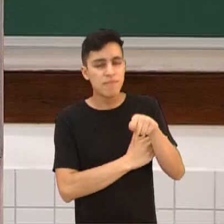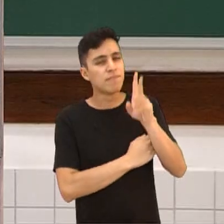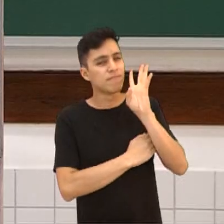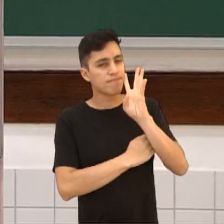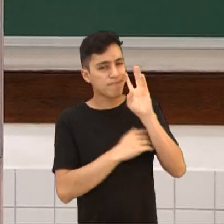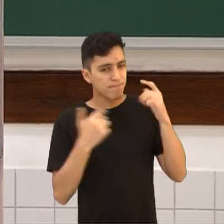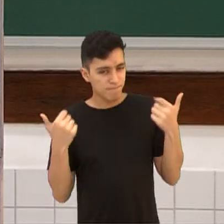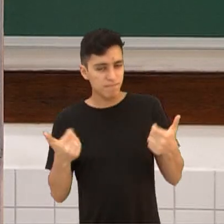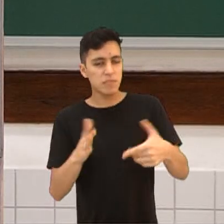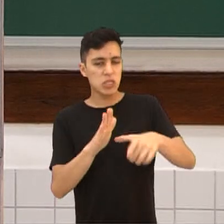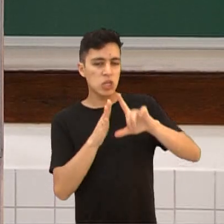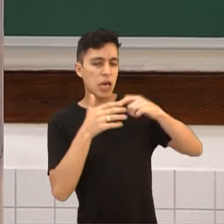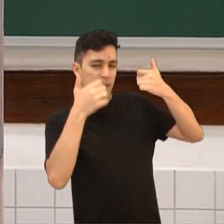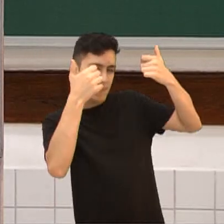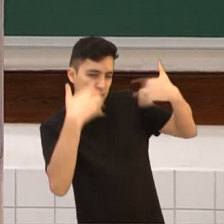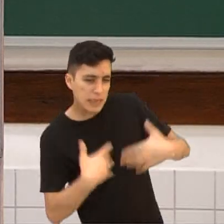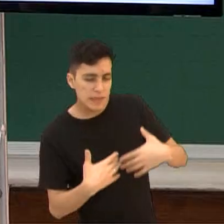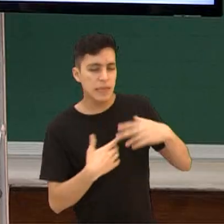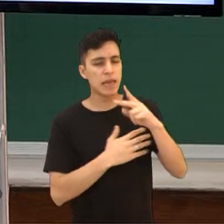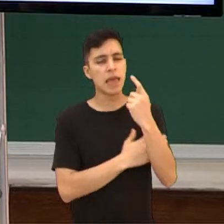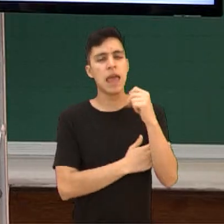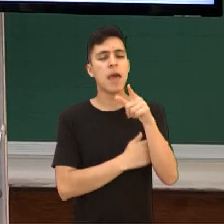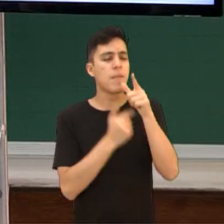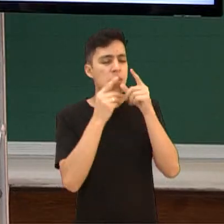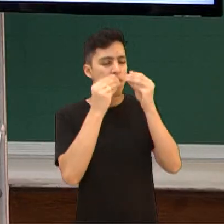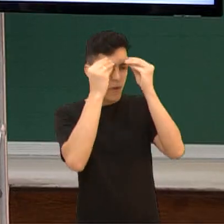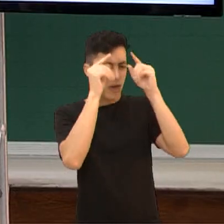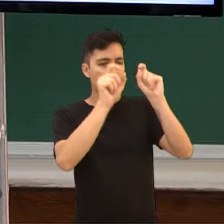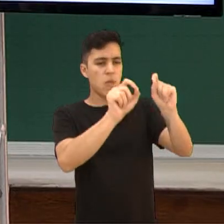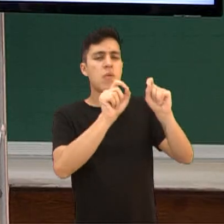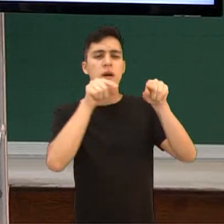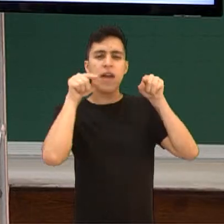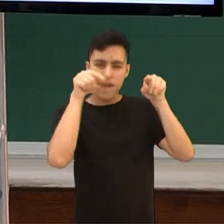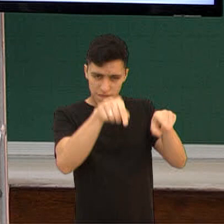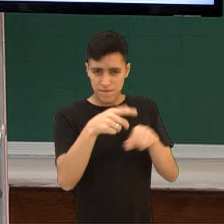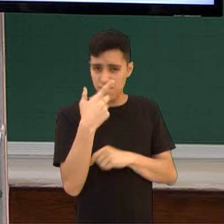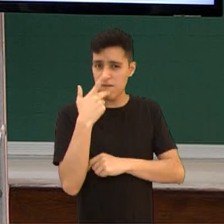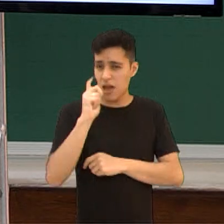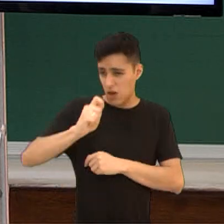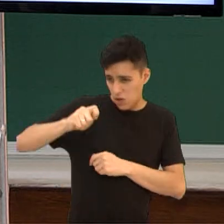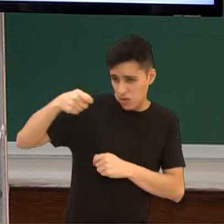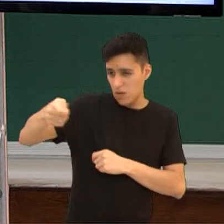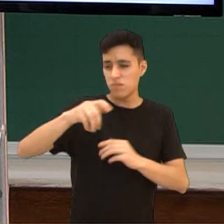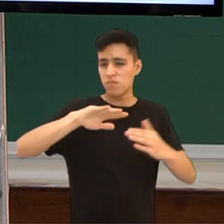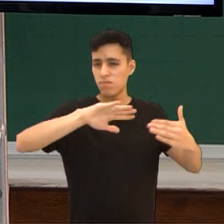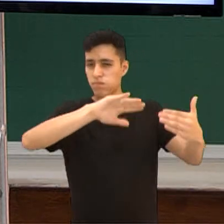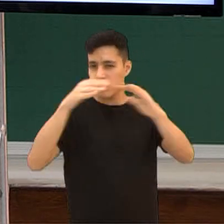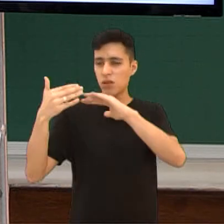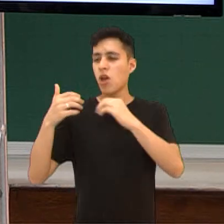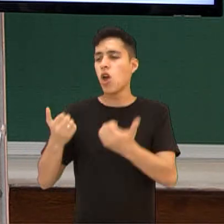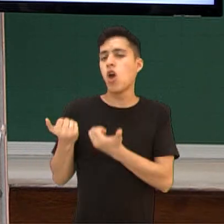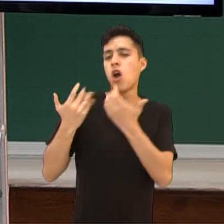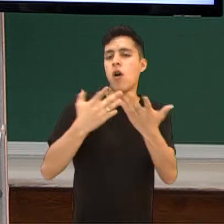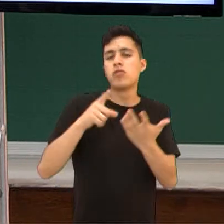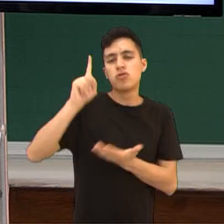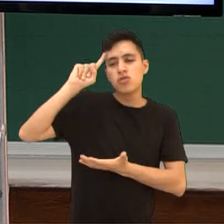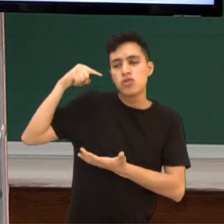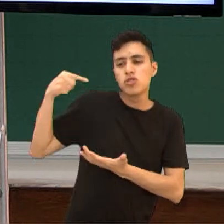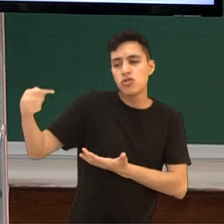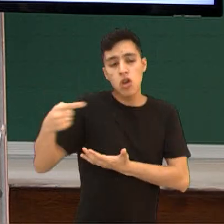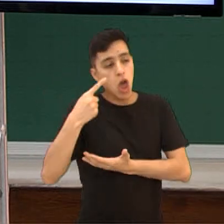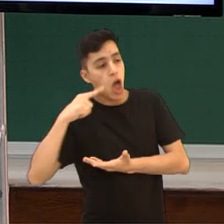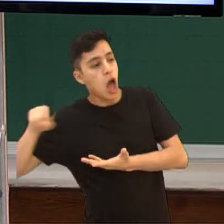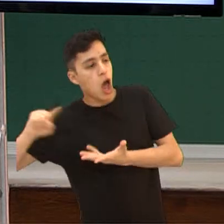né, pessoal? A gente já falou que a linguagem do rap ela é uma linguagem que fala sobre a periferia, conta do dia a dia, o que acontece